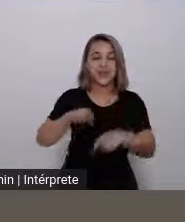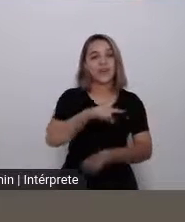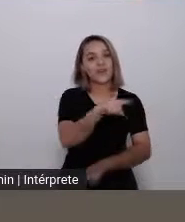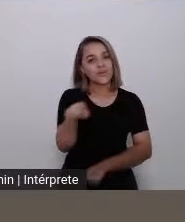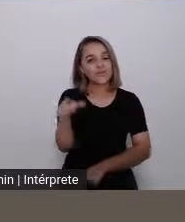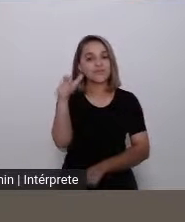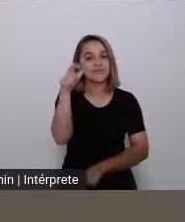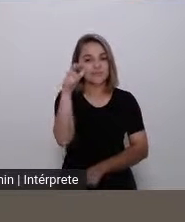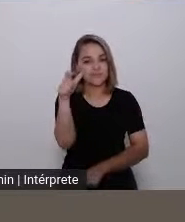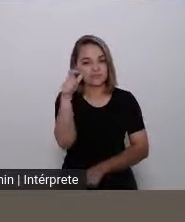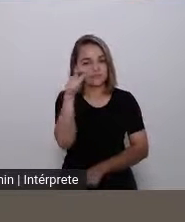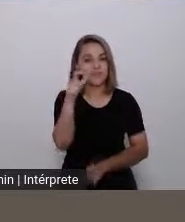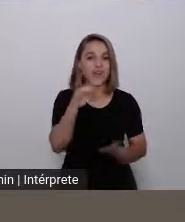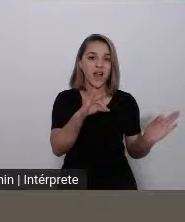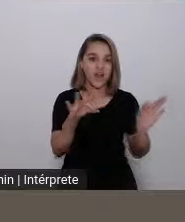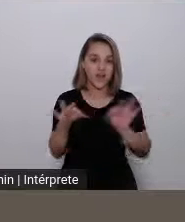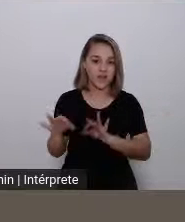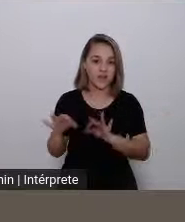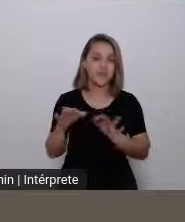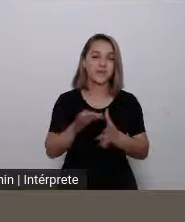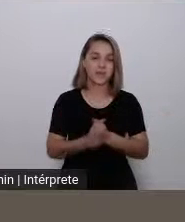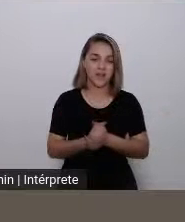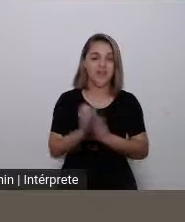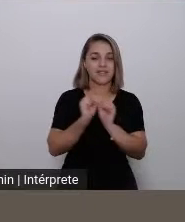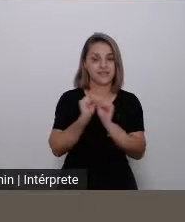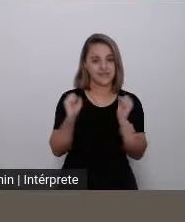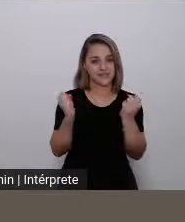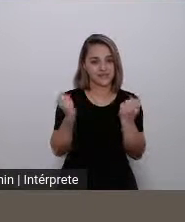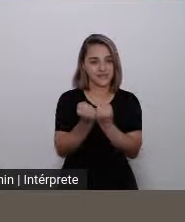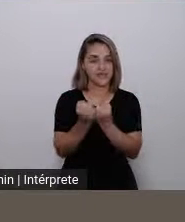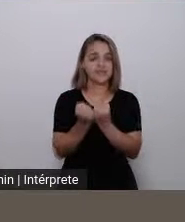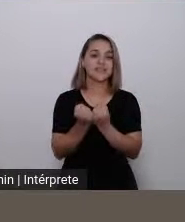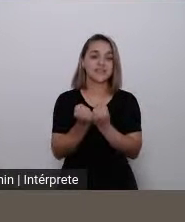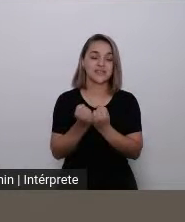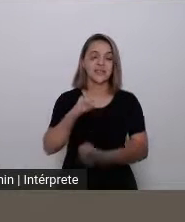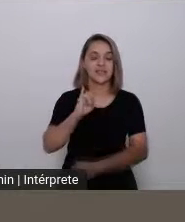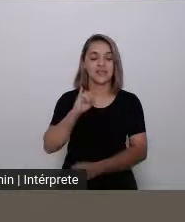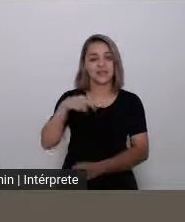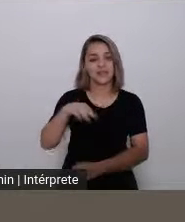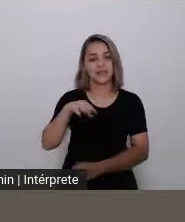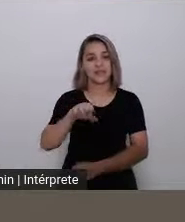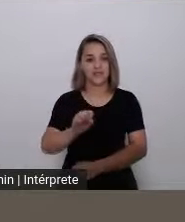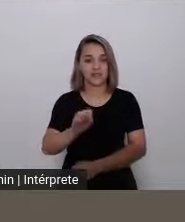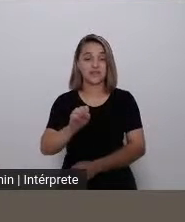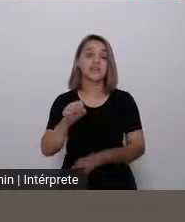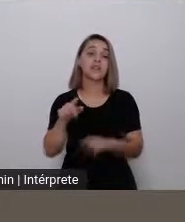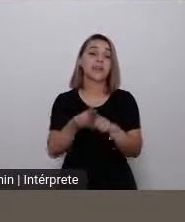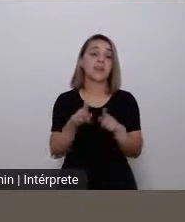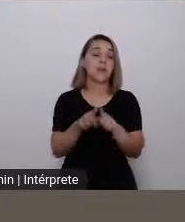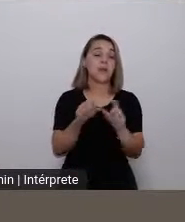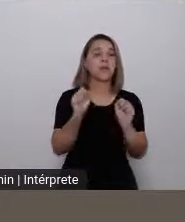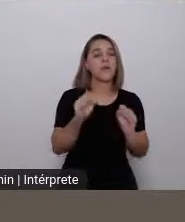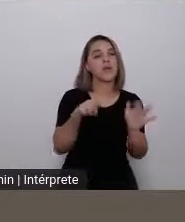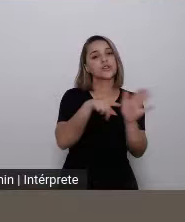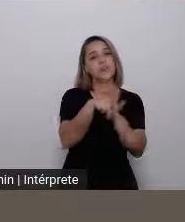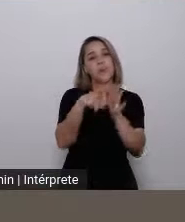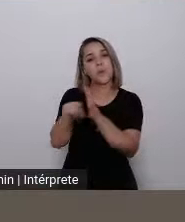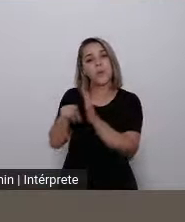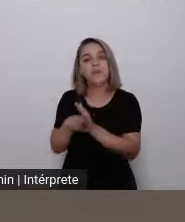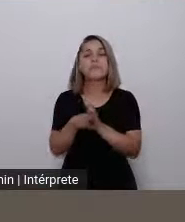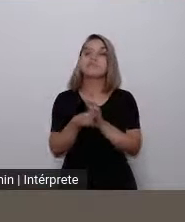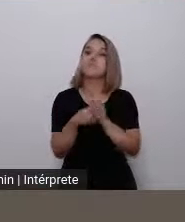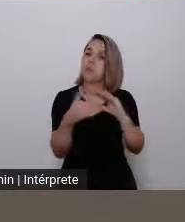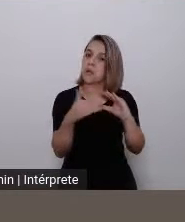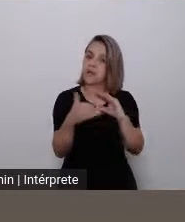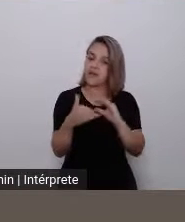assistir esse seminário pelas redes do IMS, mas podem também fazer perguntas pelos chats dessas redes,